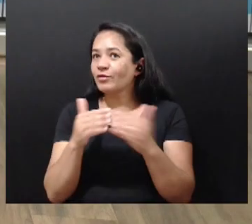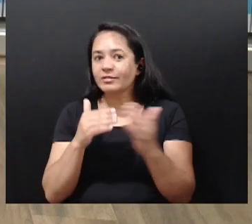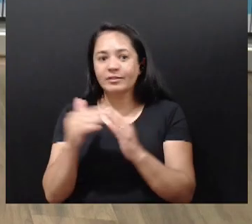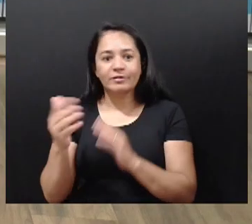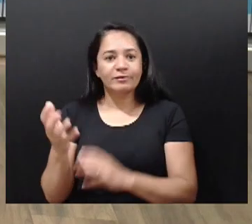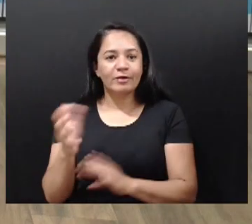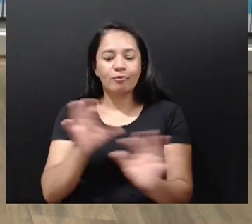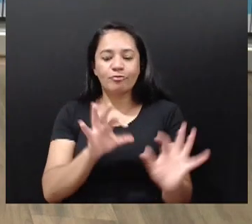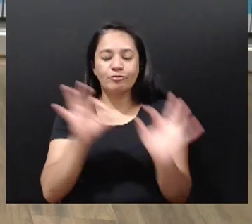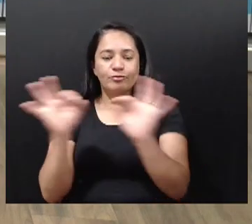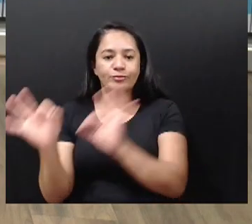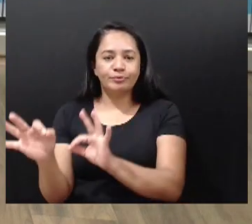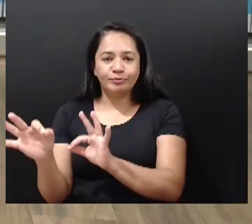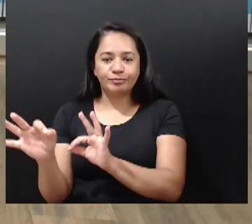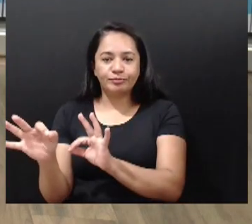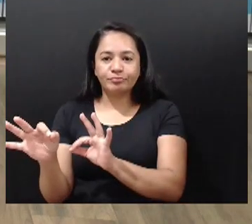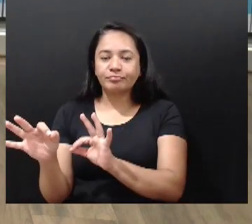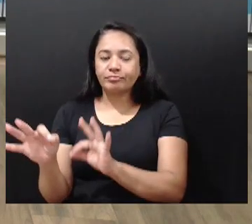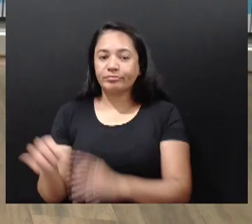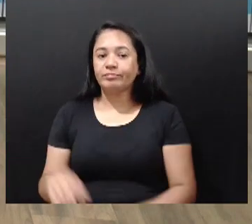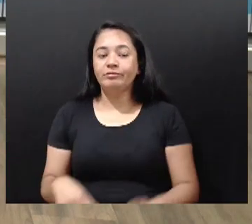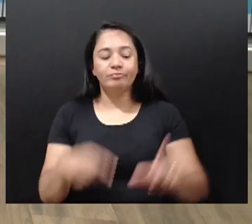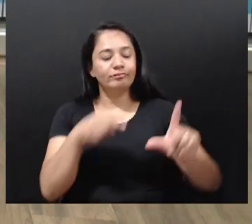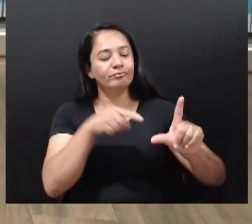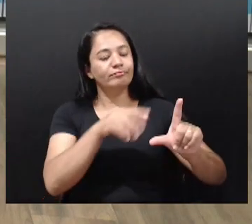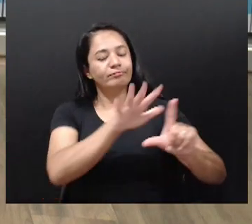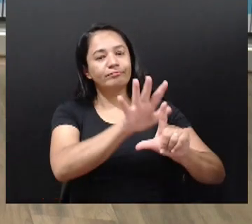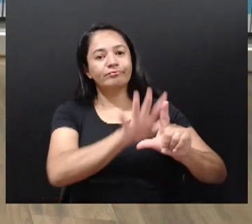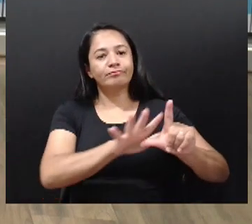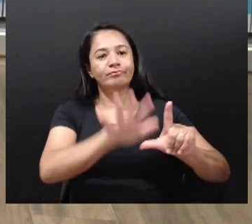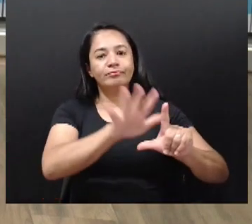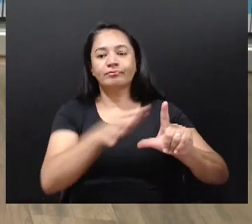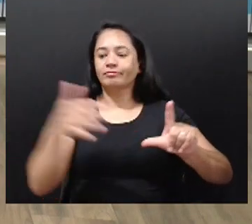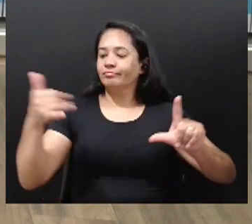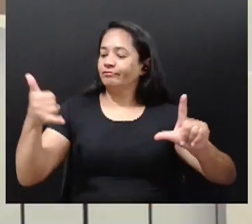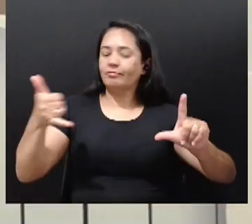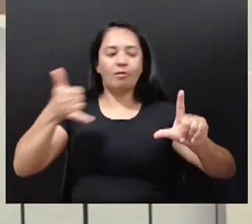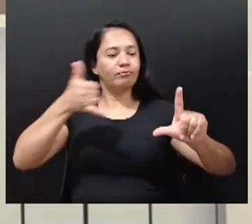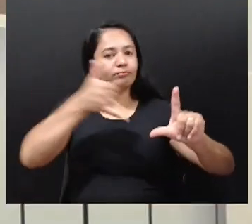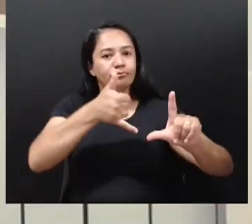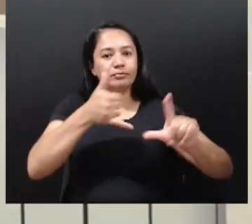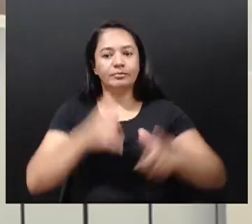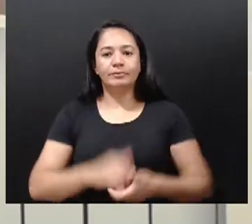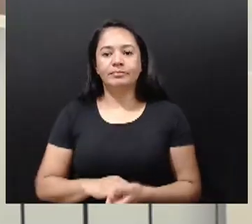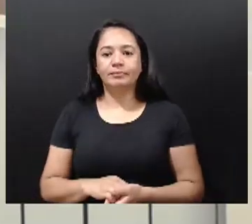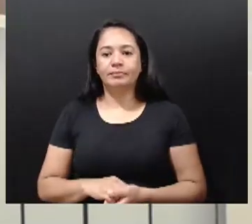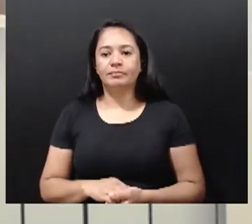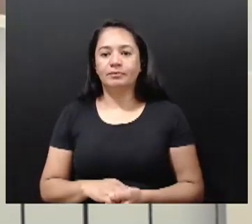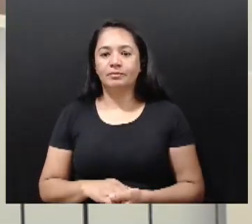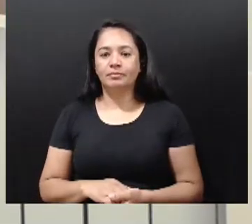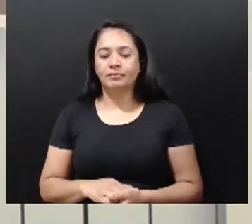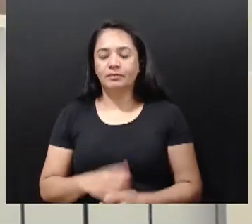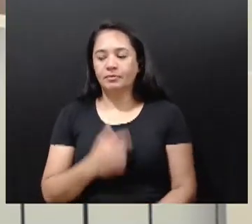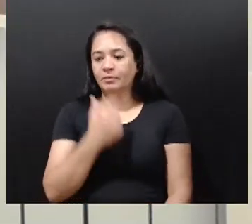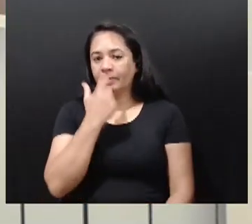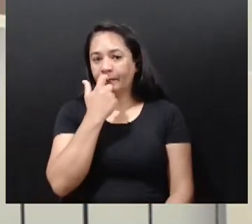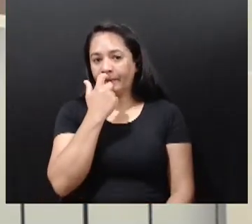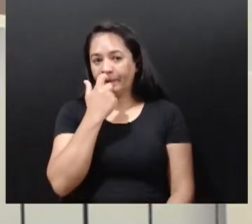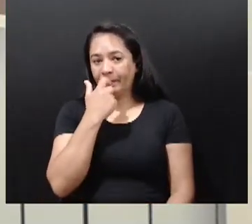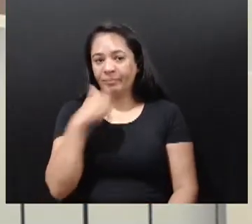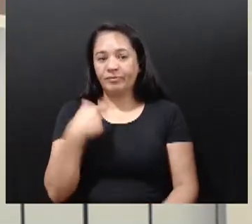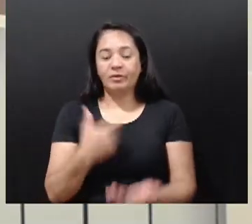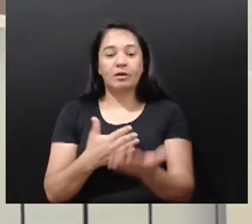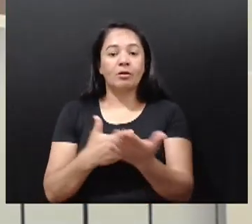nosso telejornal, apontando a câmera do seu celular para o QR Code. A gente abre a edição de hoje com as